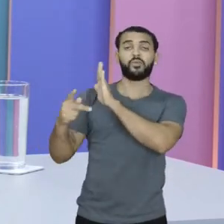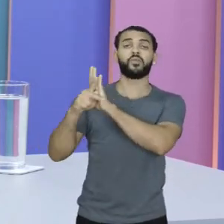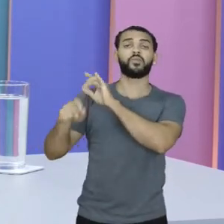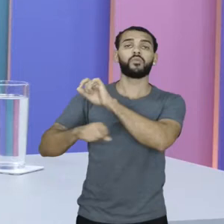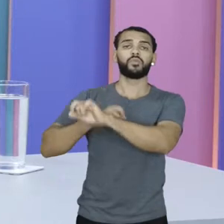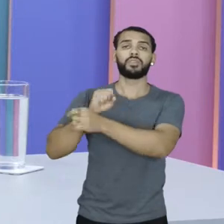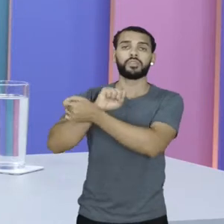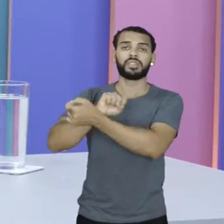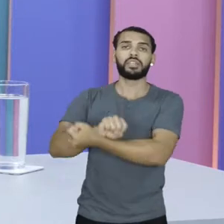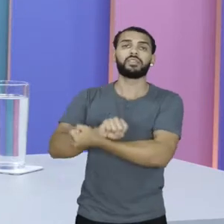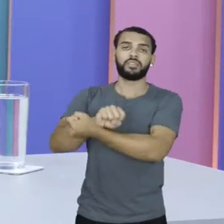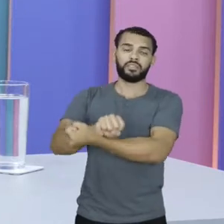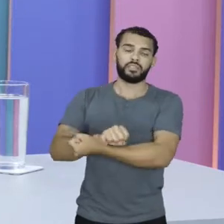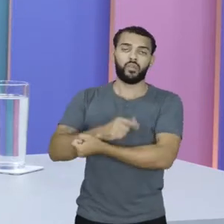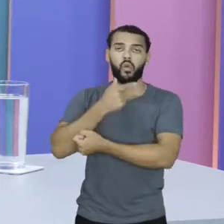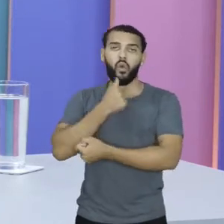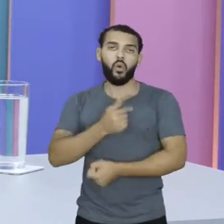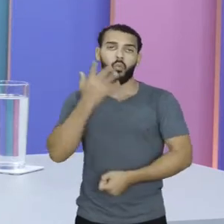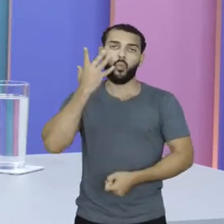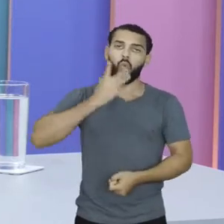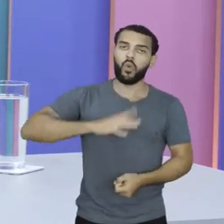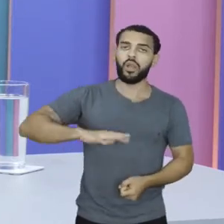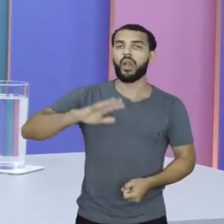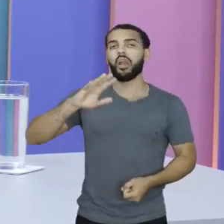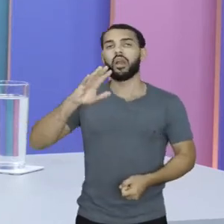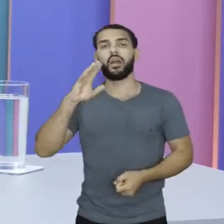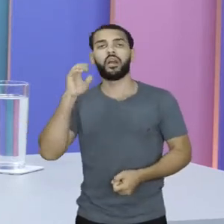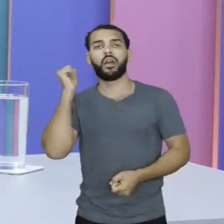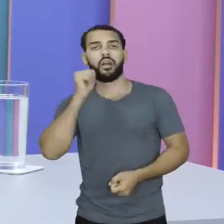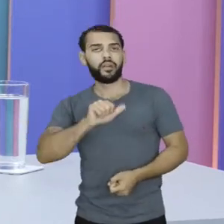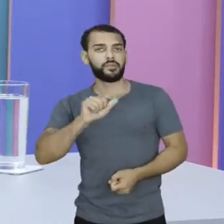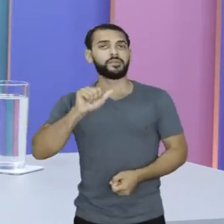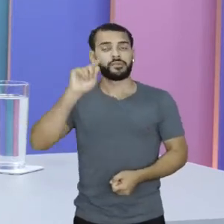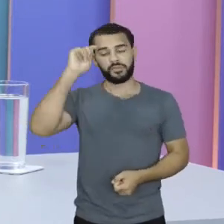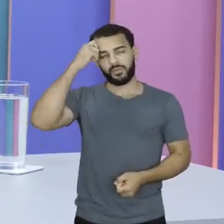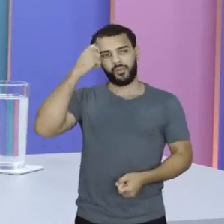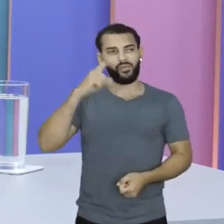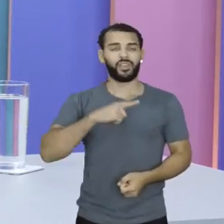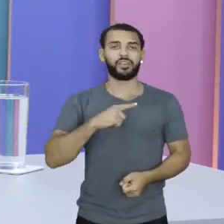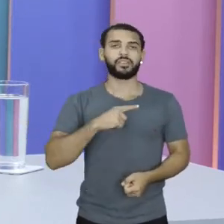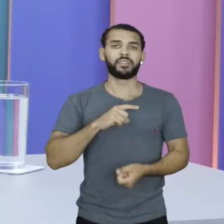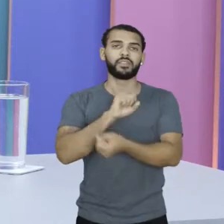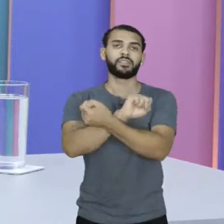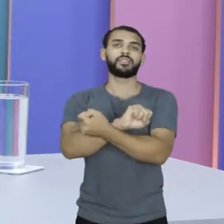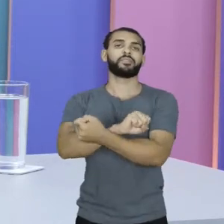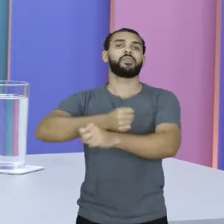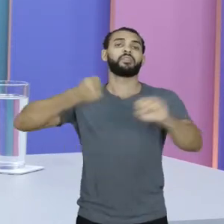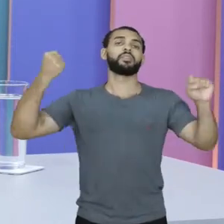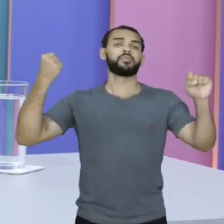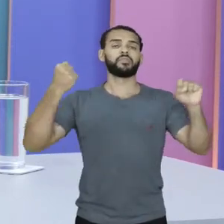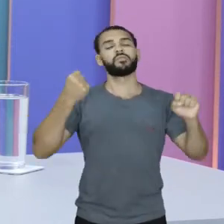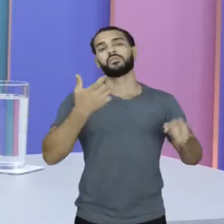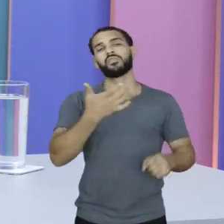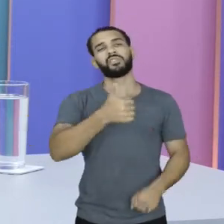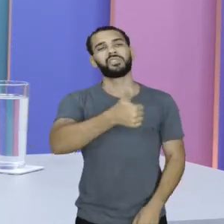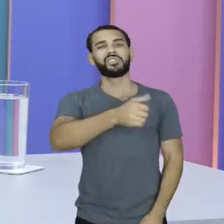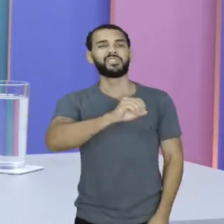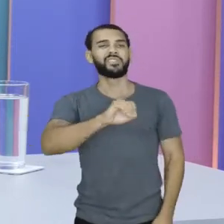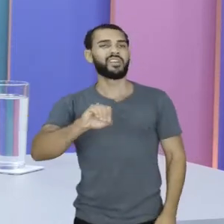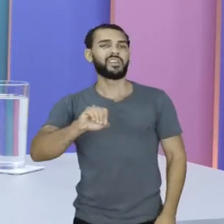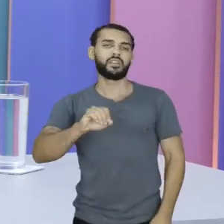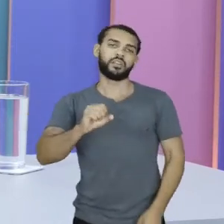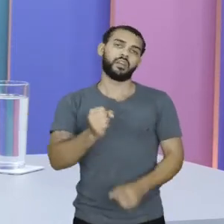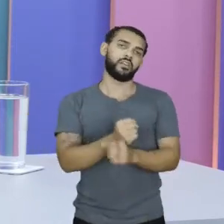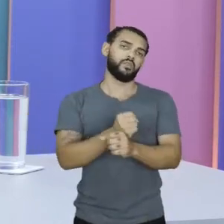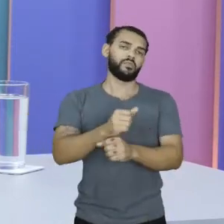negras e 130 e poucos anos de abolição da escravatura. Então, ainda está muito presente na